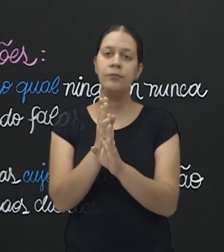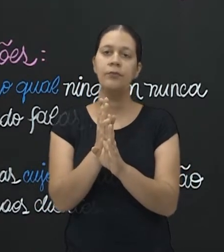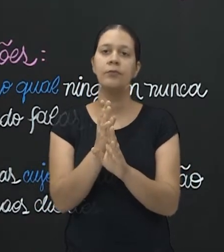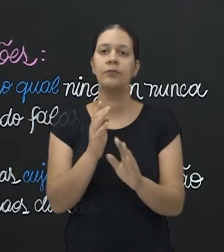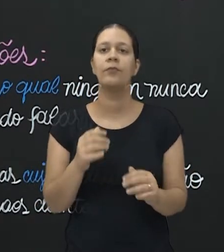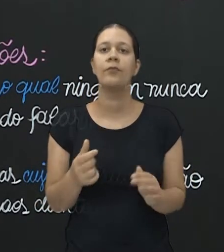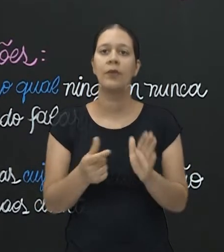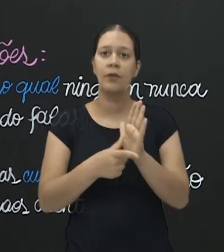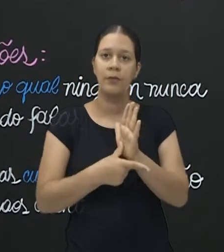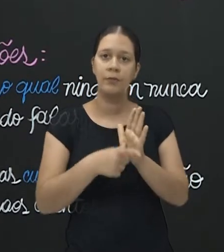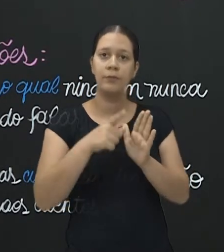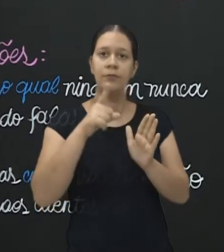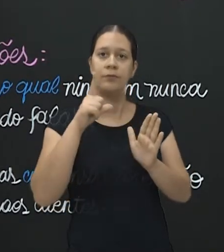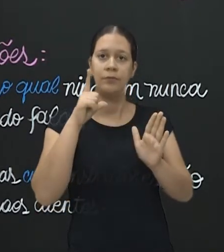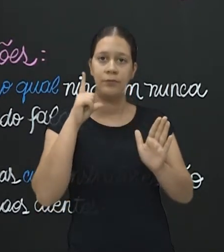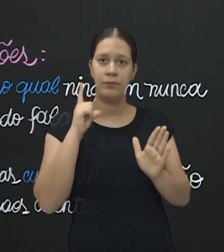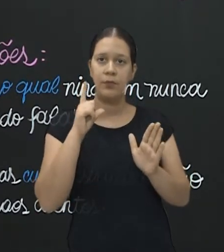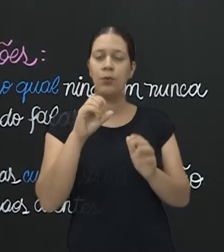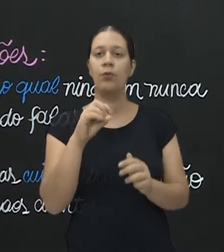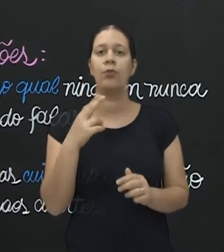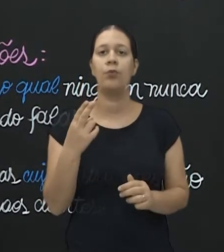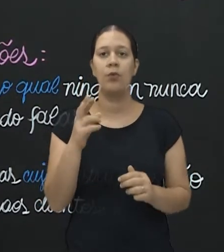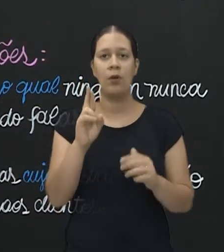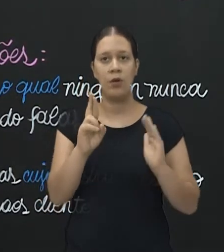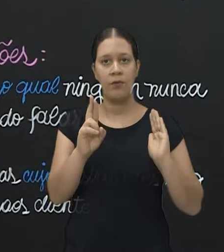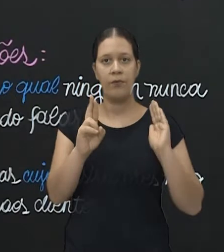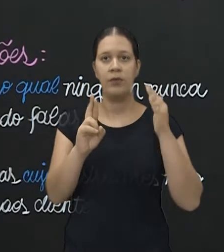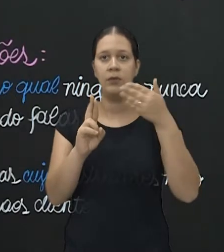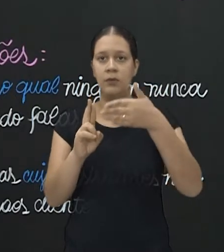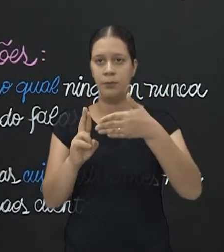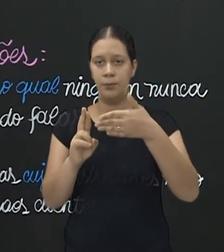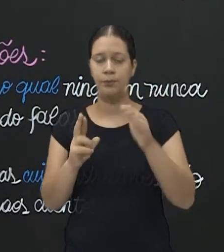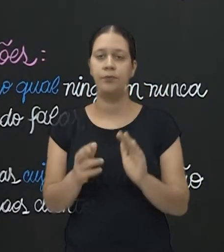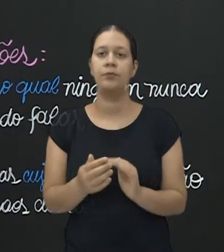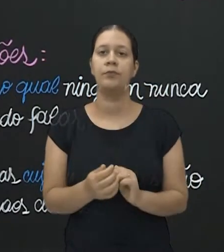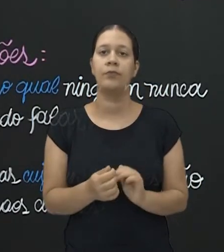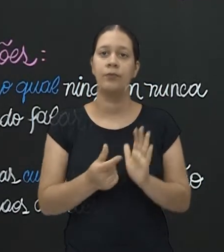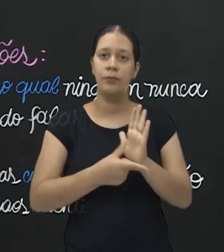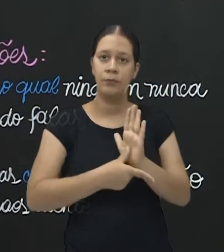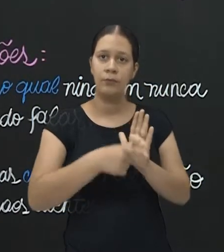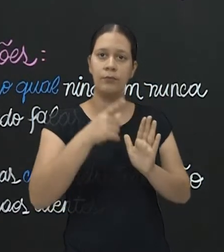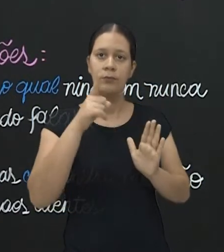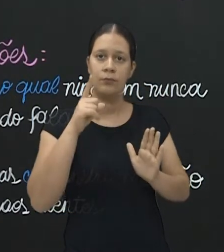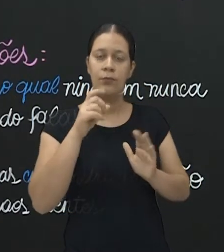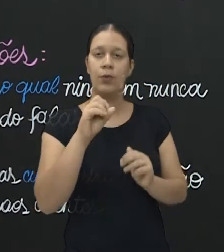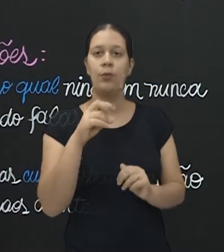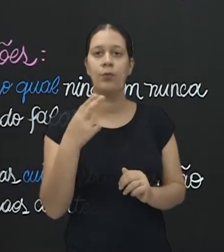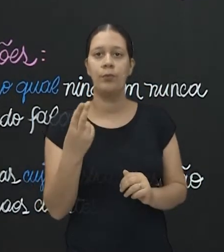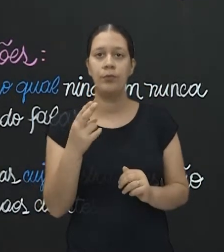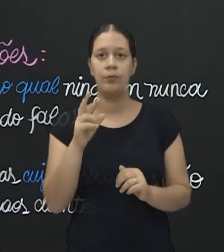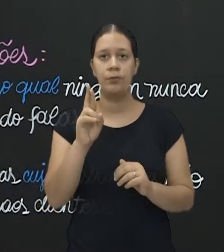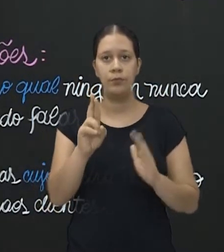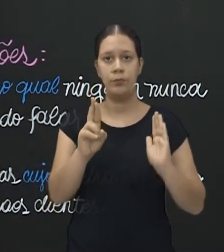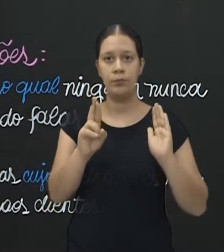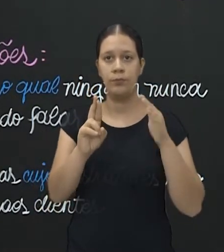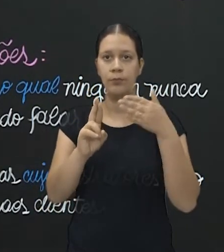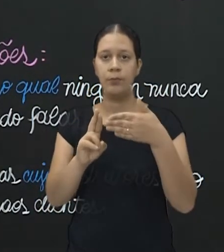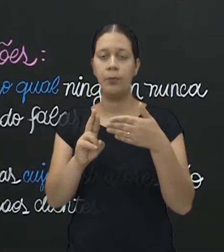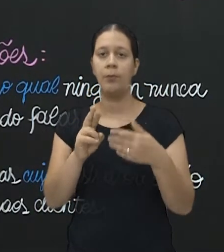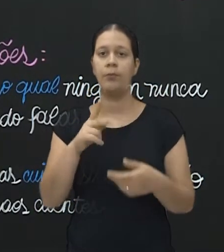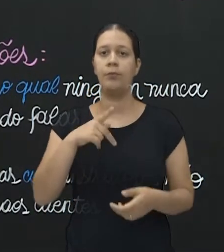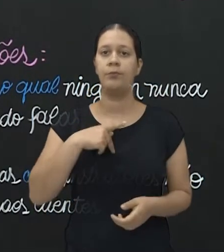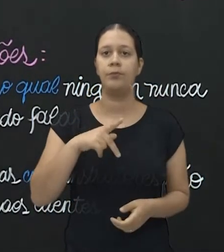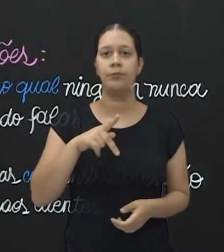o antecedente ou com o referente. Nesse caso, o antecedente ou o referente do pronome